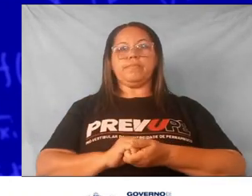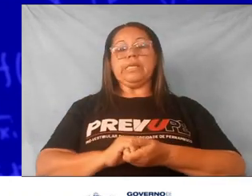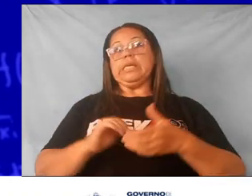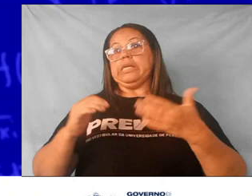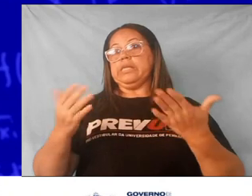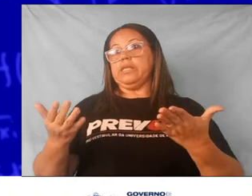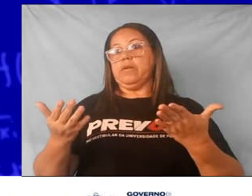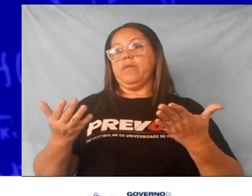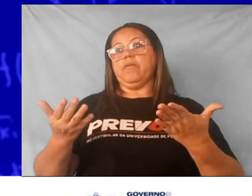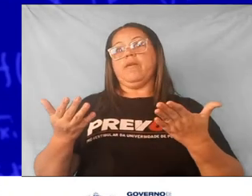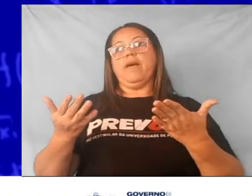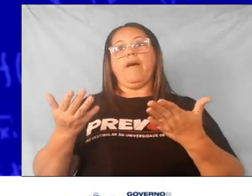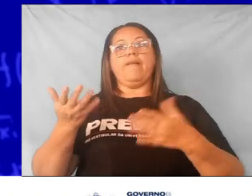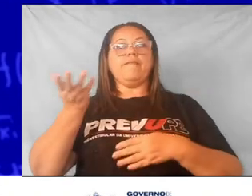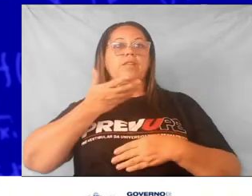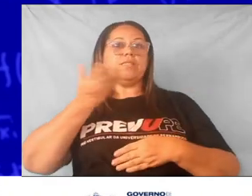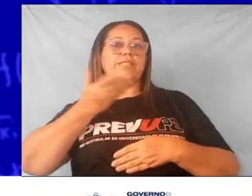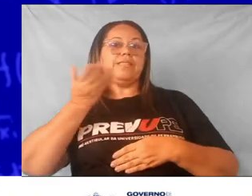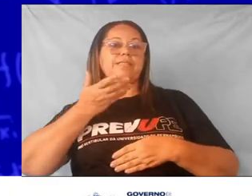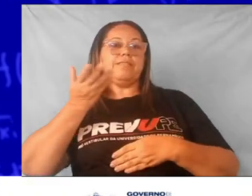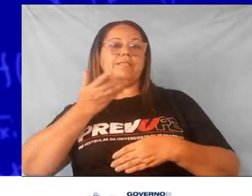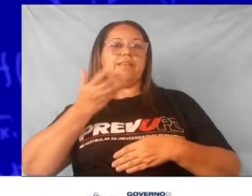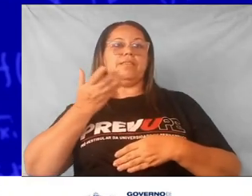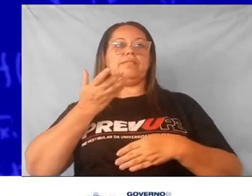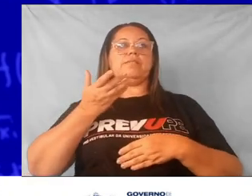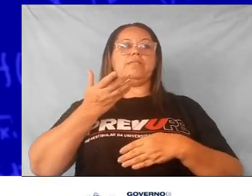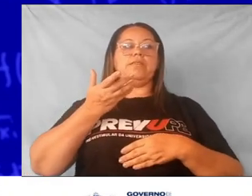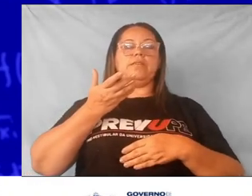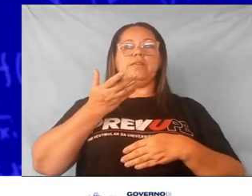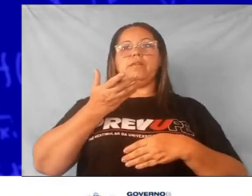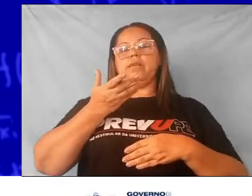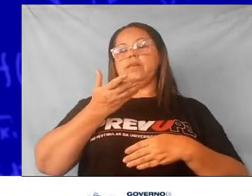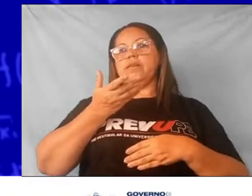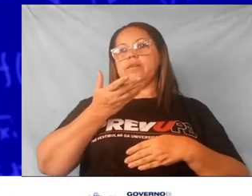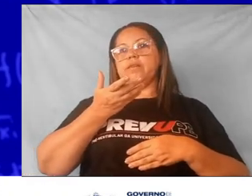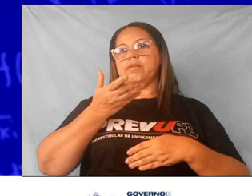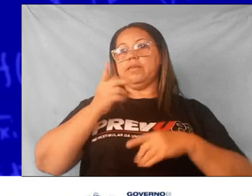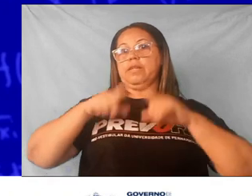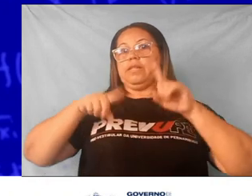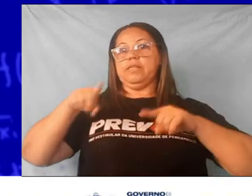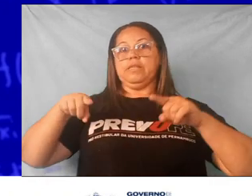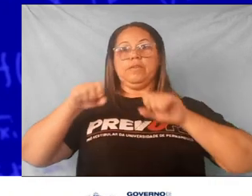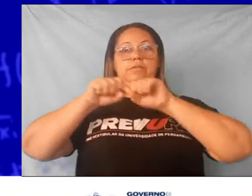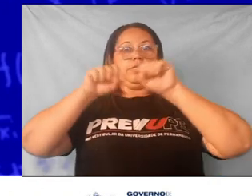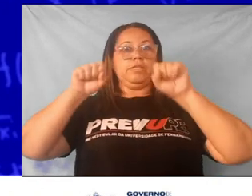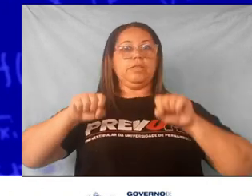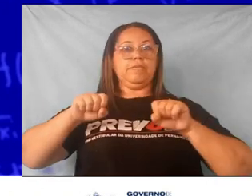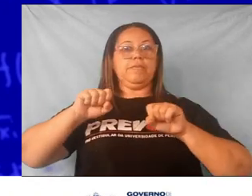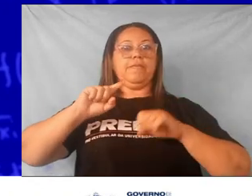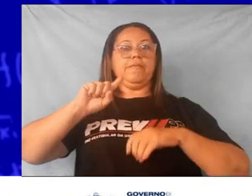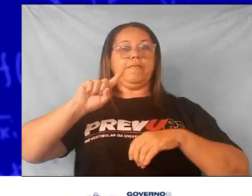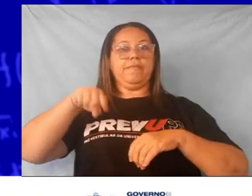relativa, que é a diferença das velocidades que esse sistema vai desenvolver após a colisão, será